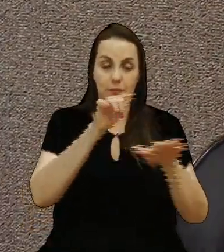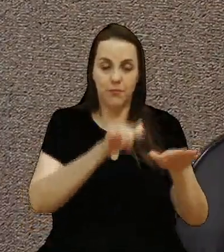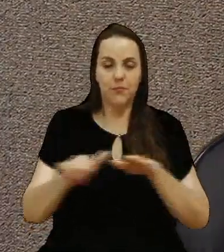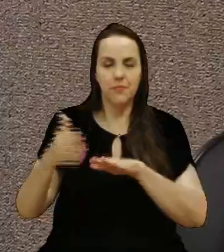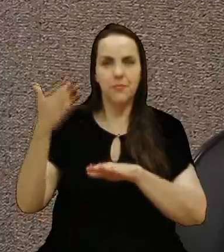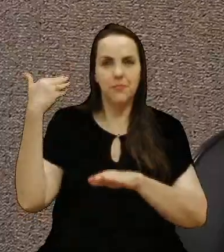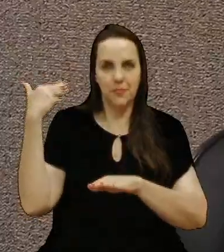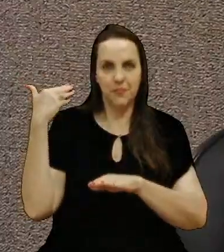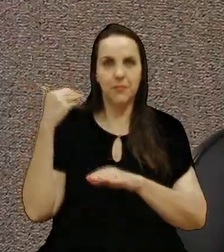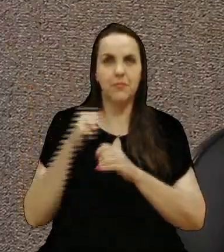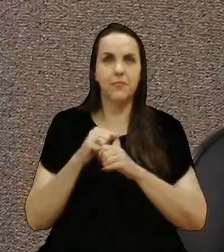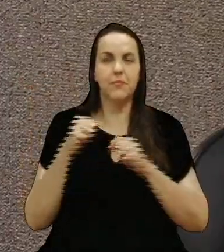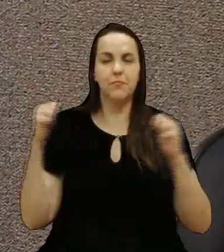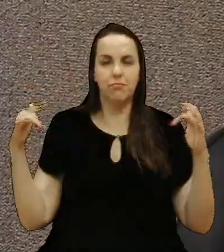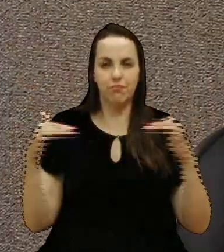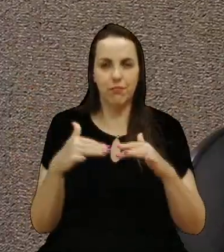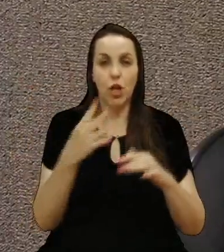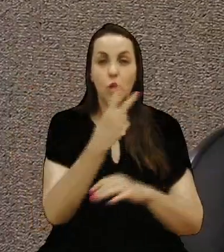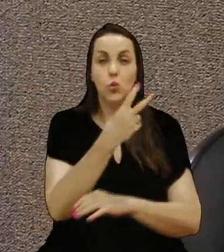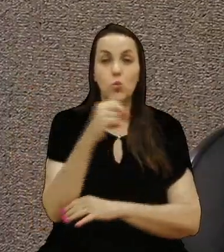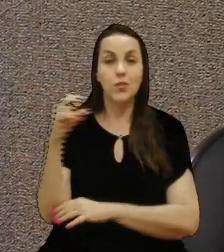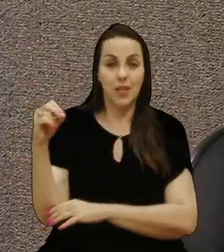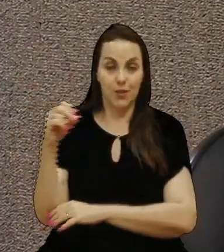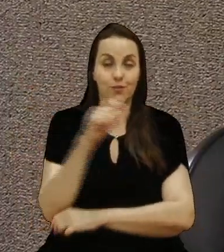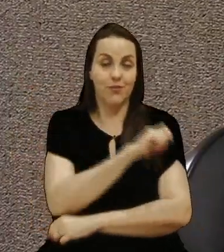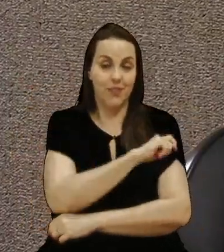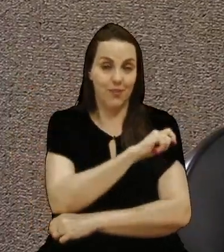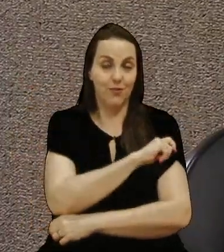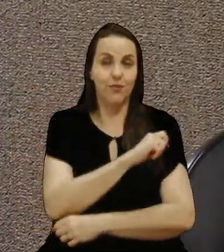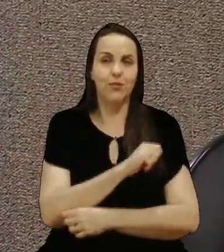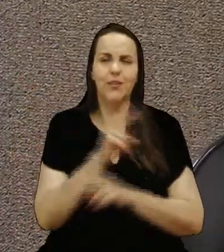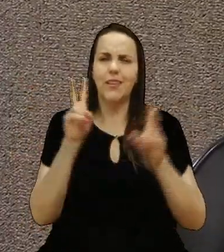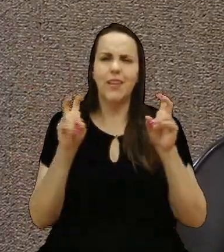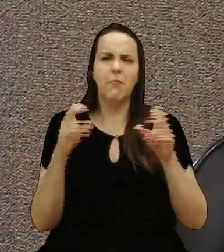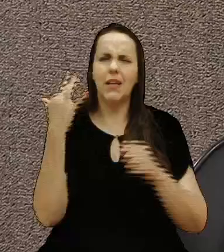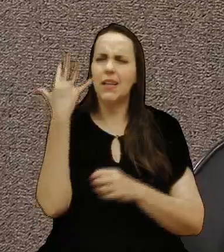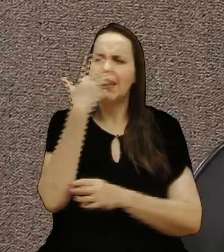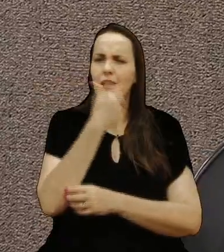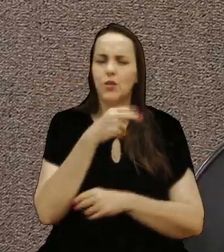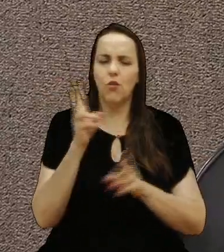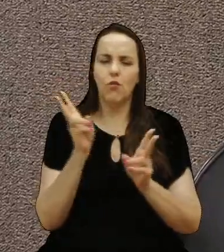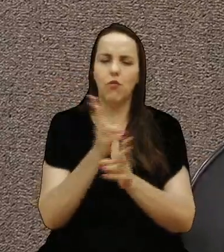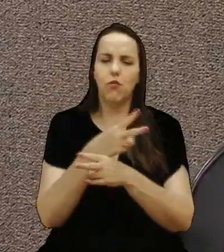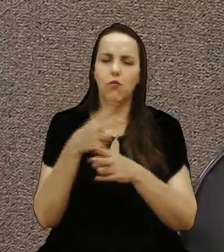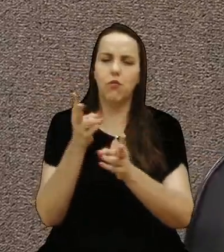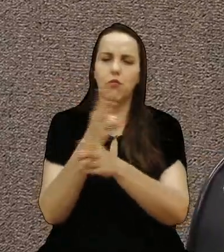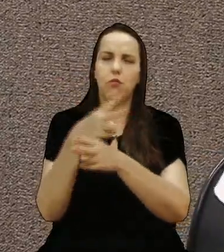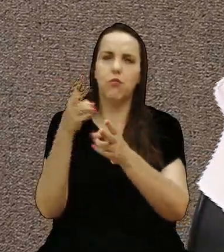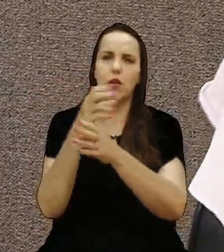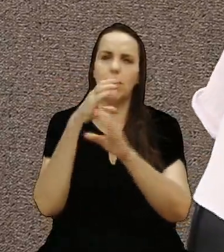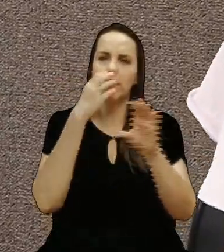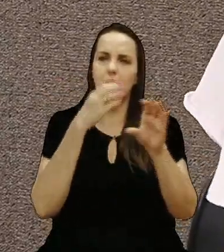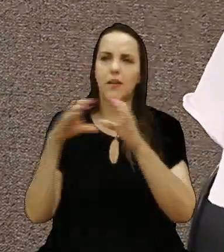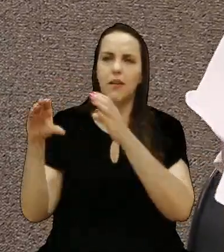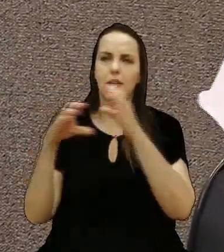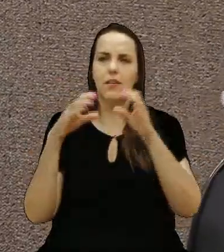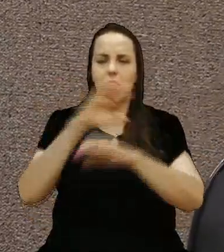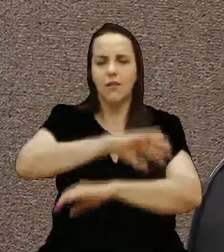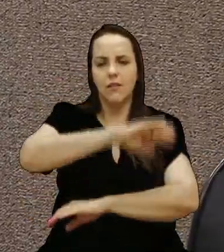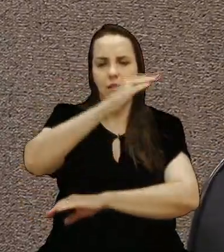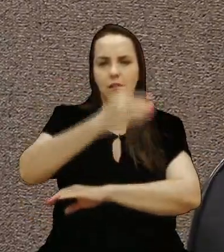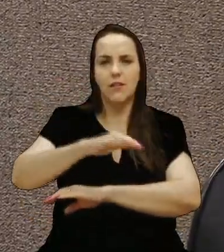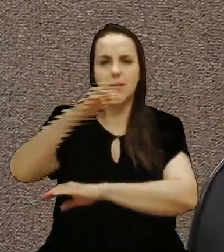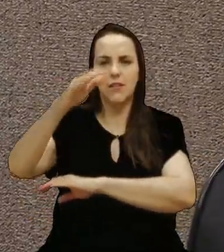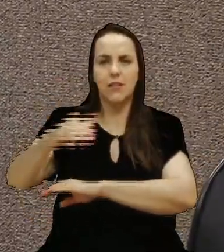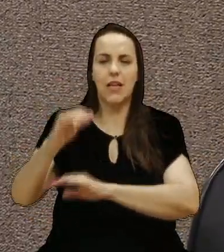passada, reuniu cerca de 200 estudantes e teve um tema lindo, o Vento Canta o Pampa, criando a identidade do